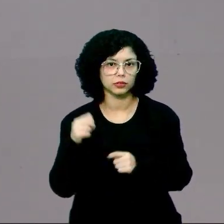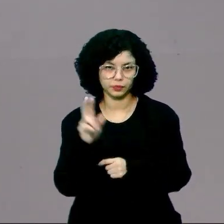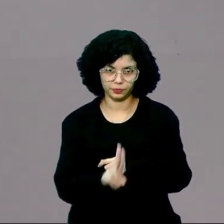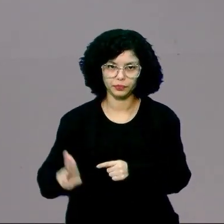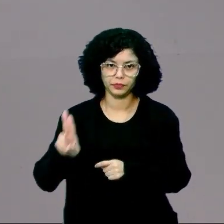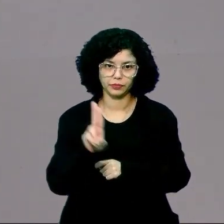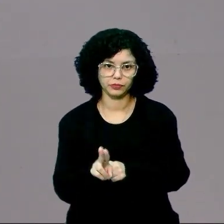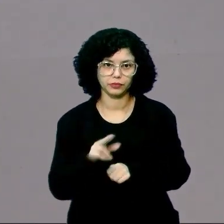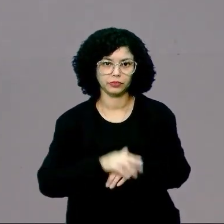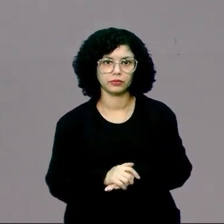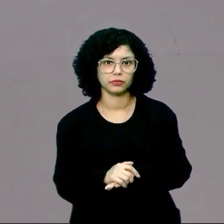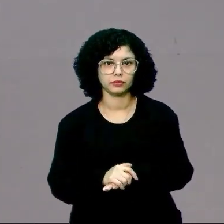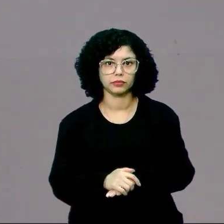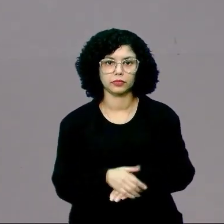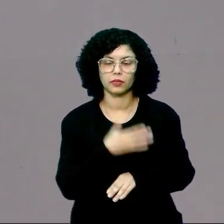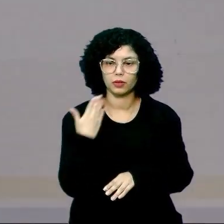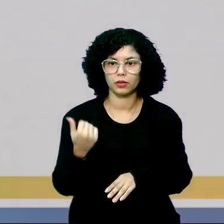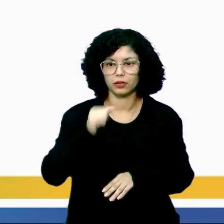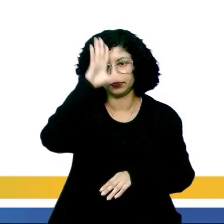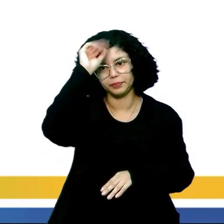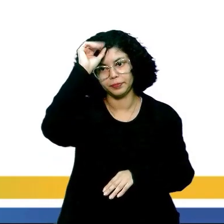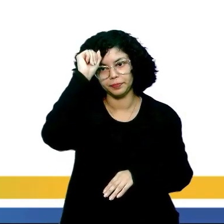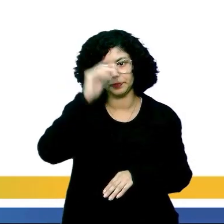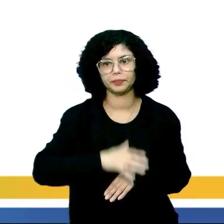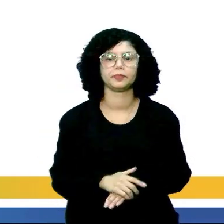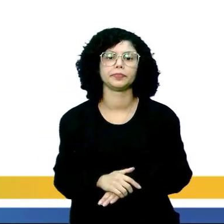ser utilizado para a aprendizagem.